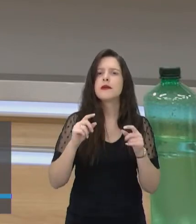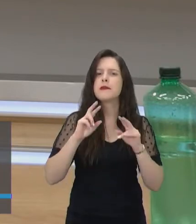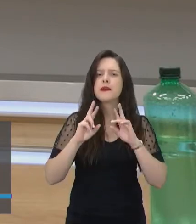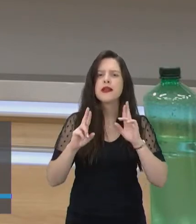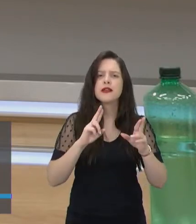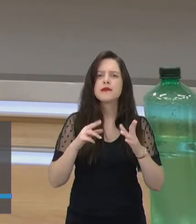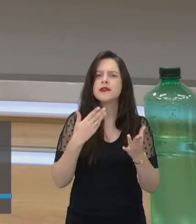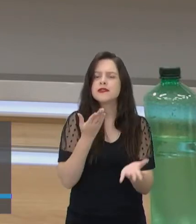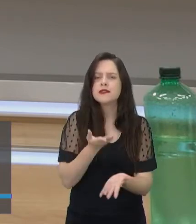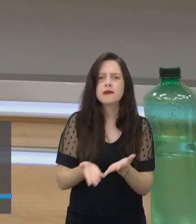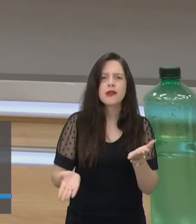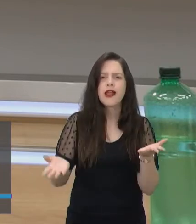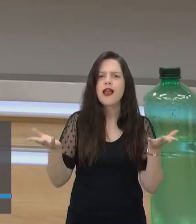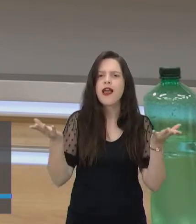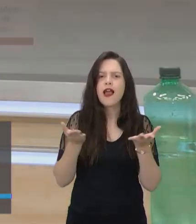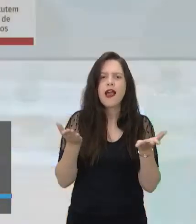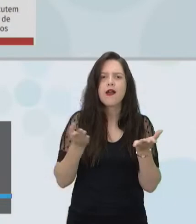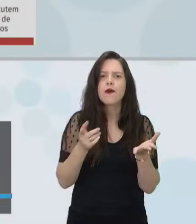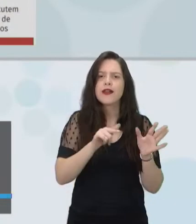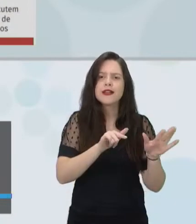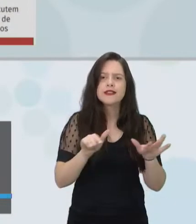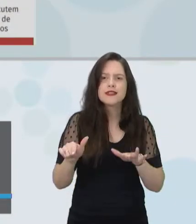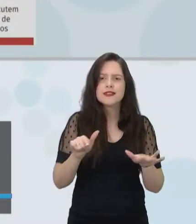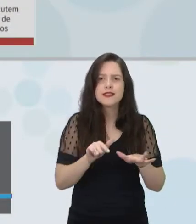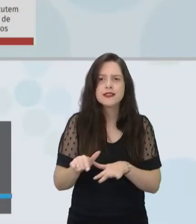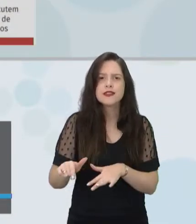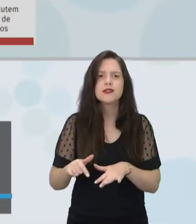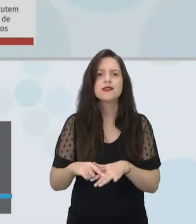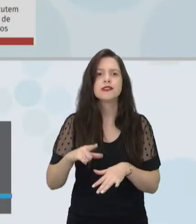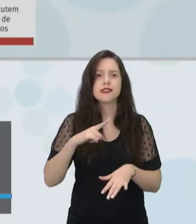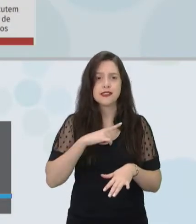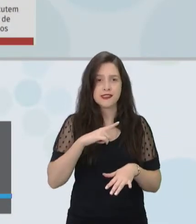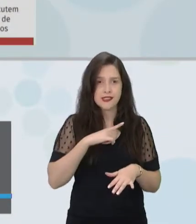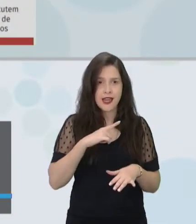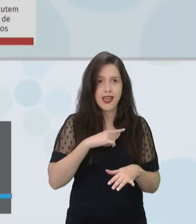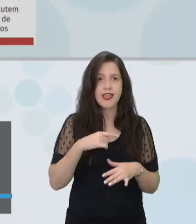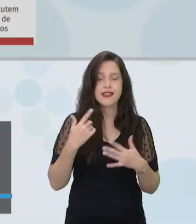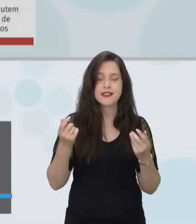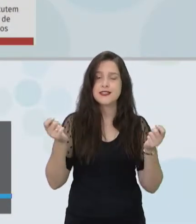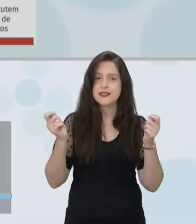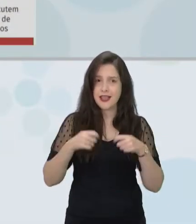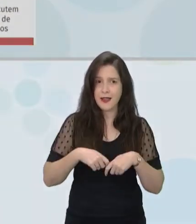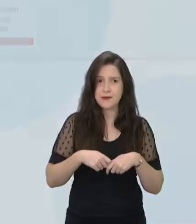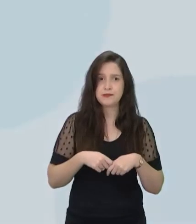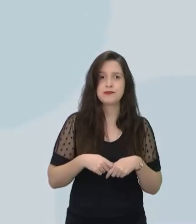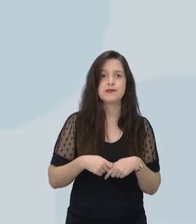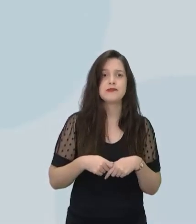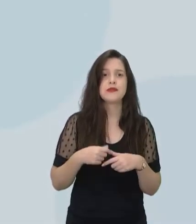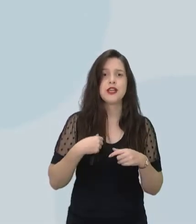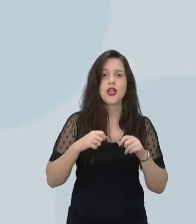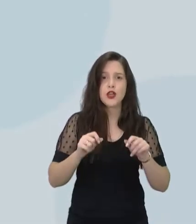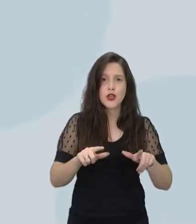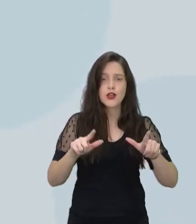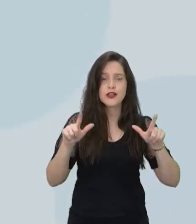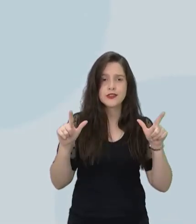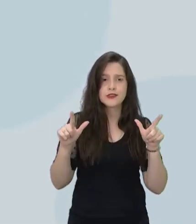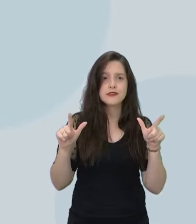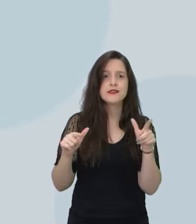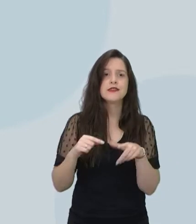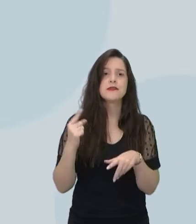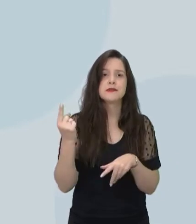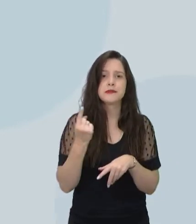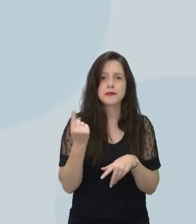perder. A gente está agora, né, na semana 2, que são essas 3 aulinhas de desenvolvimento. Lembrando que a gente sempre vai focar nessas